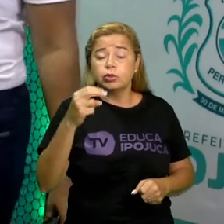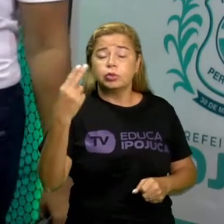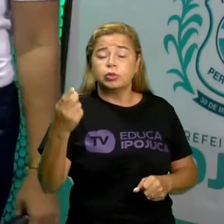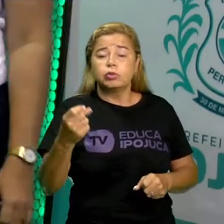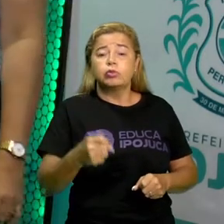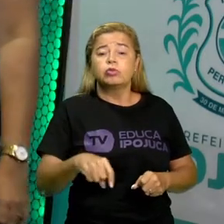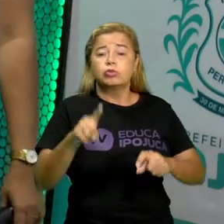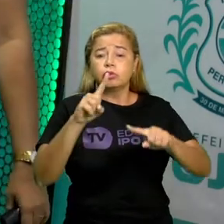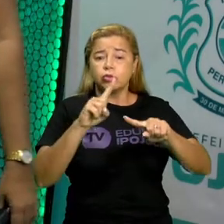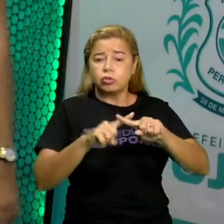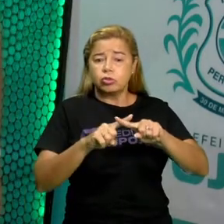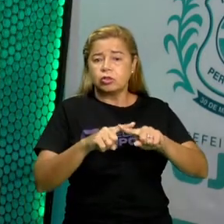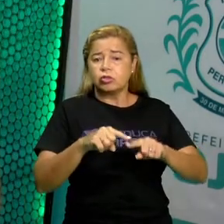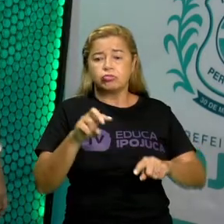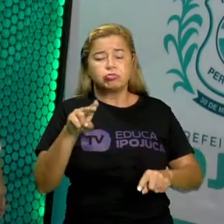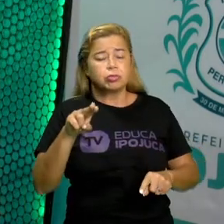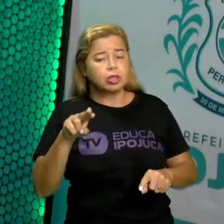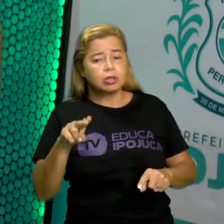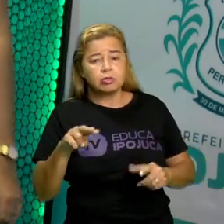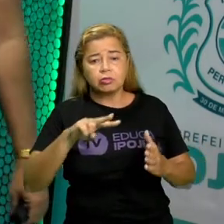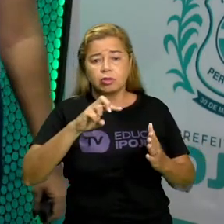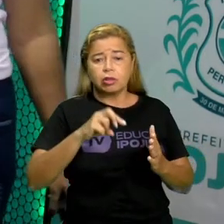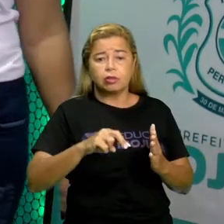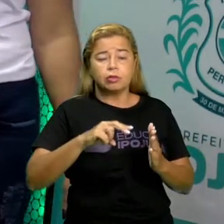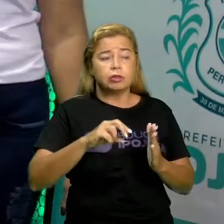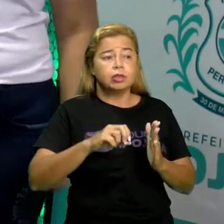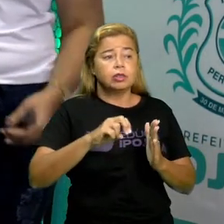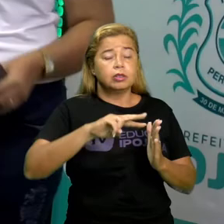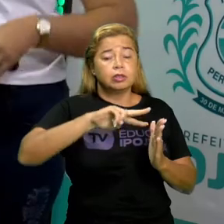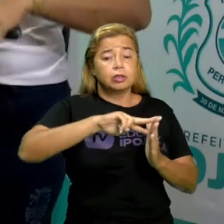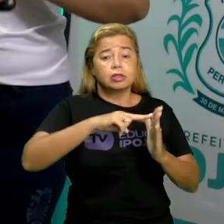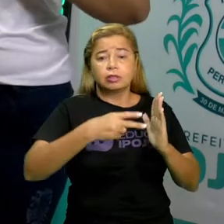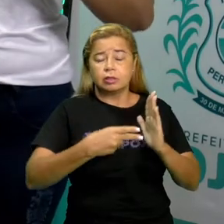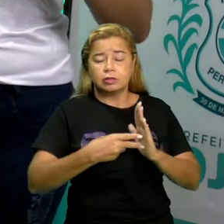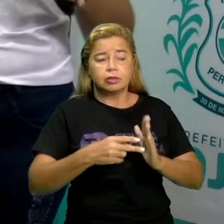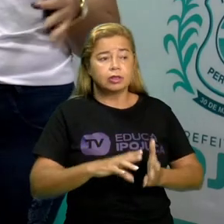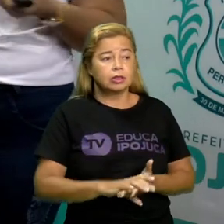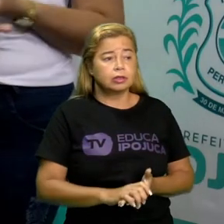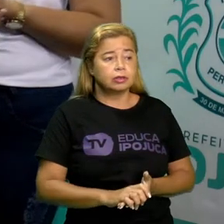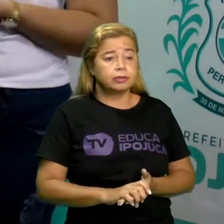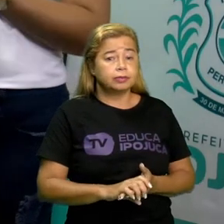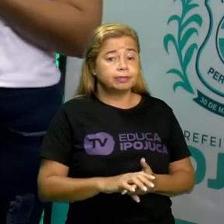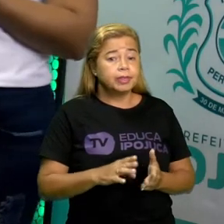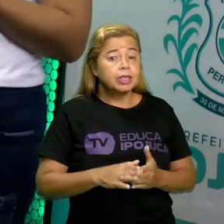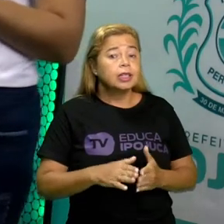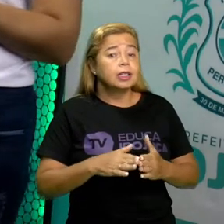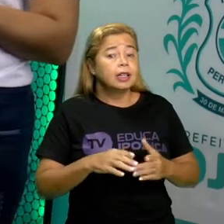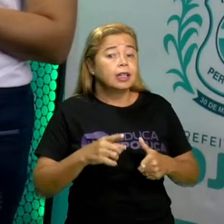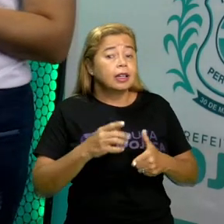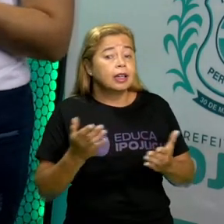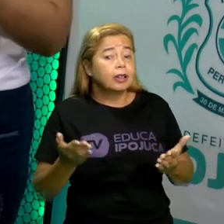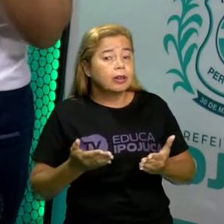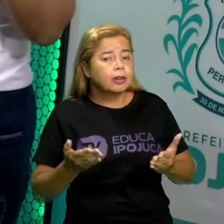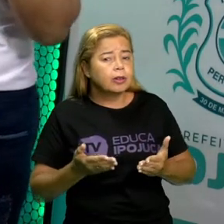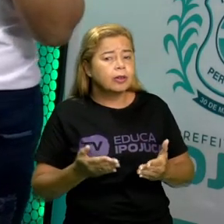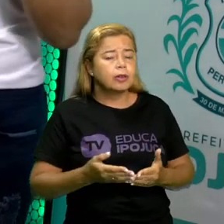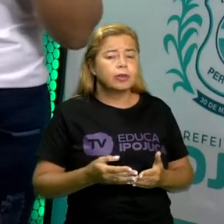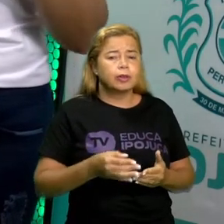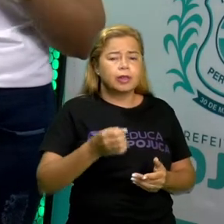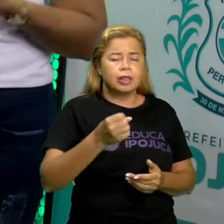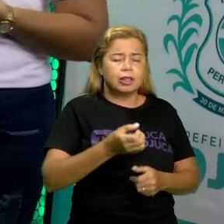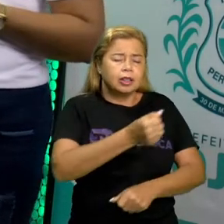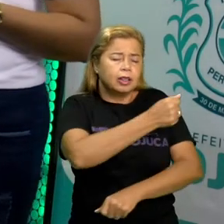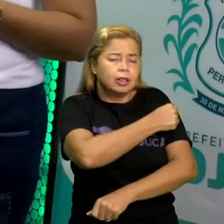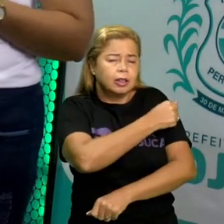coisa. E aqui, que é o que os alunos sempre acham o mais difícil, que é a divisão, né? Que quando a